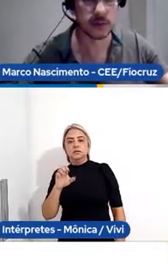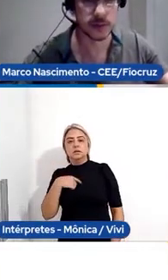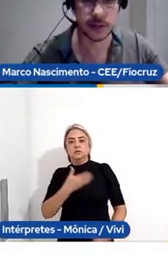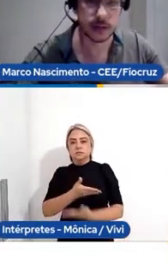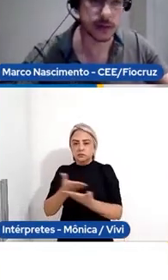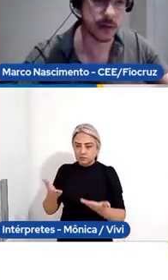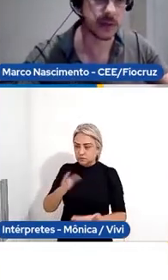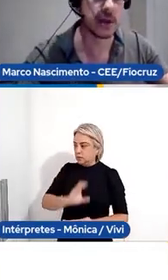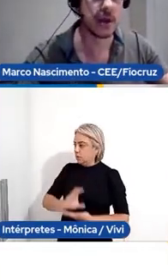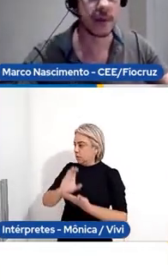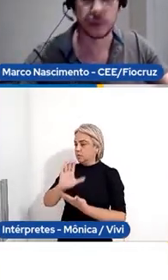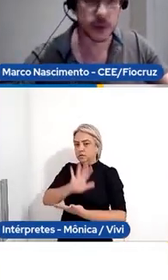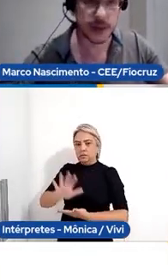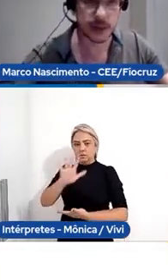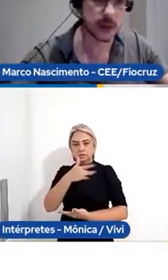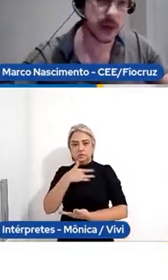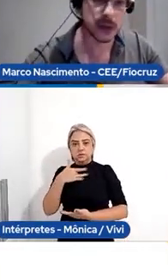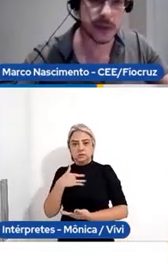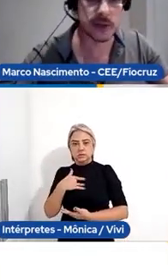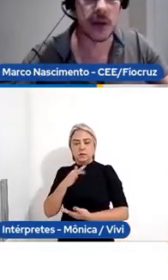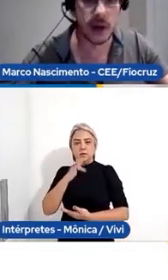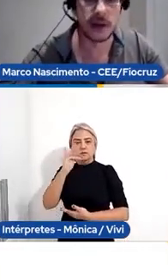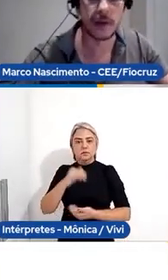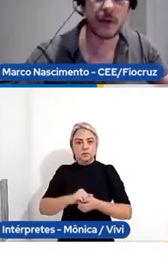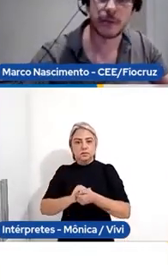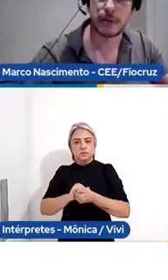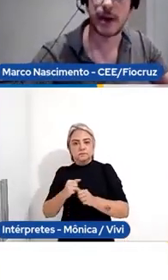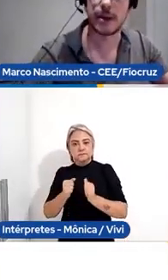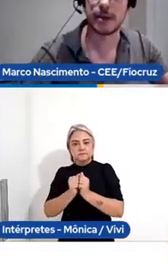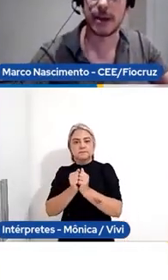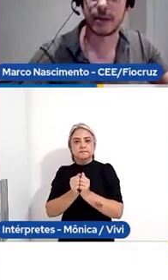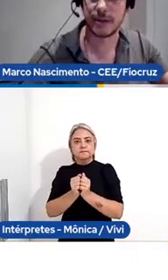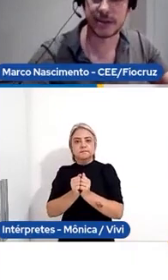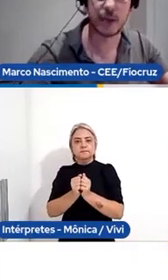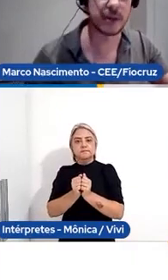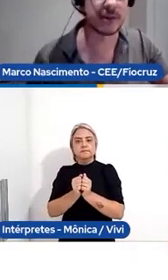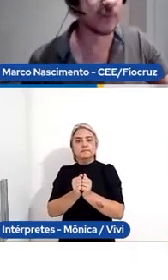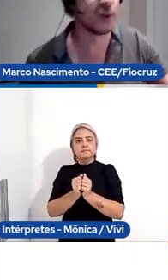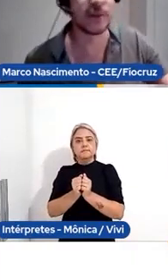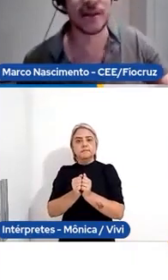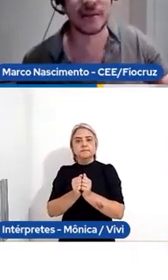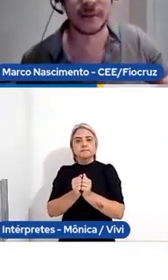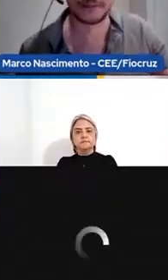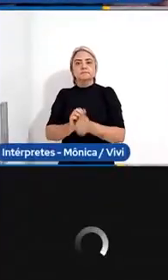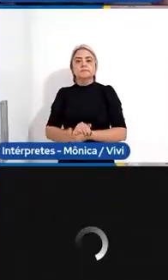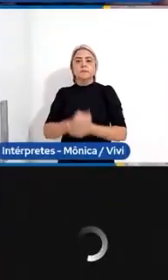Centro do Conselho Nacional de Saúde para futuras parcerias, para uma aproximação maior, e encerro por aqui. Muito obrigado.